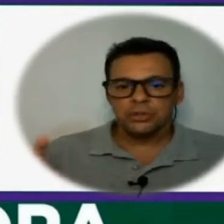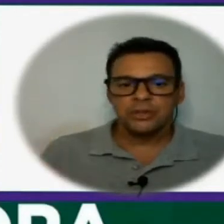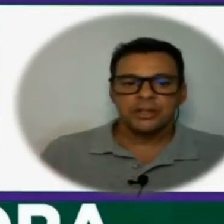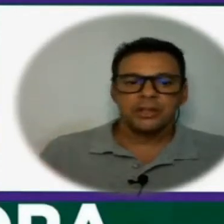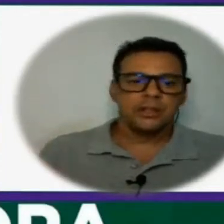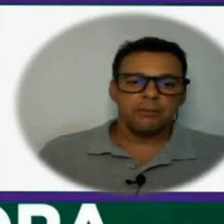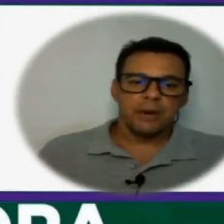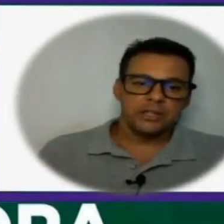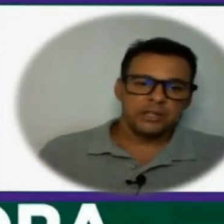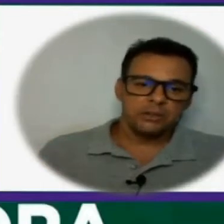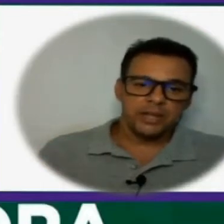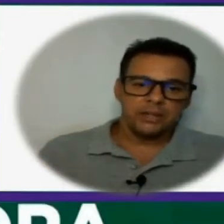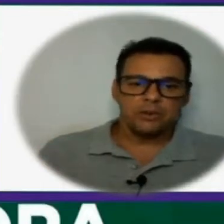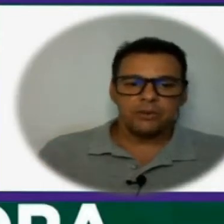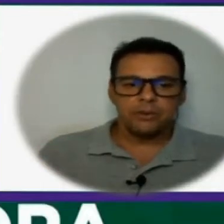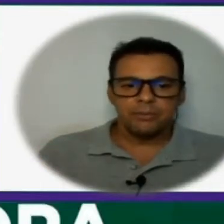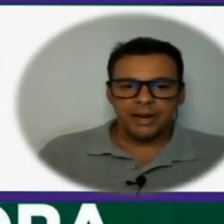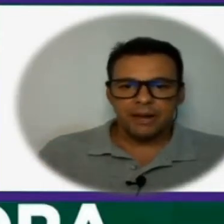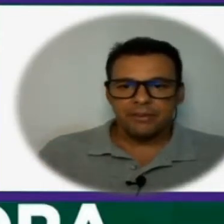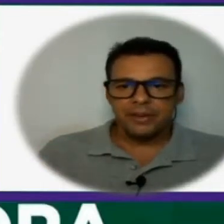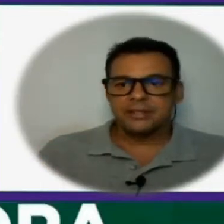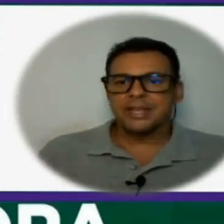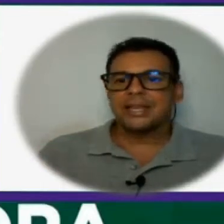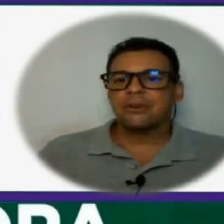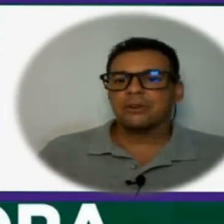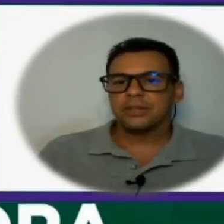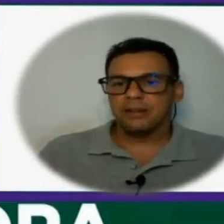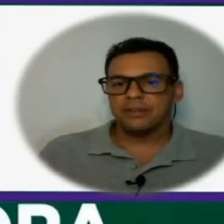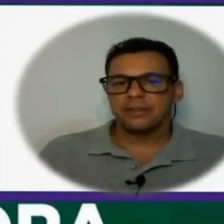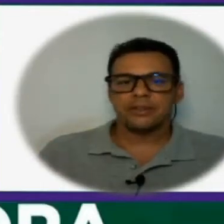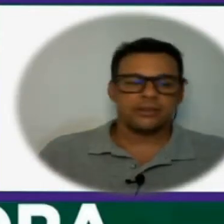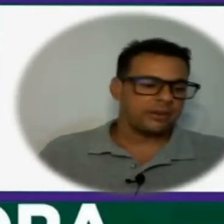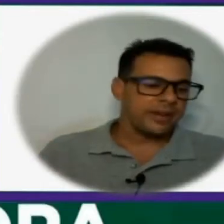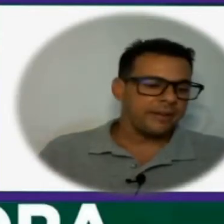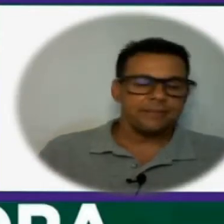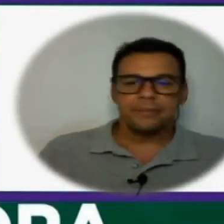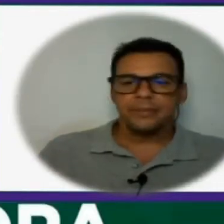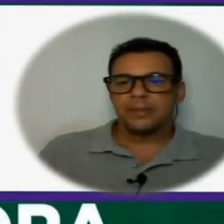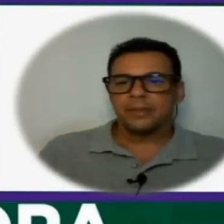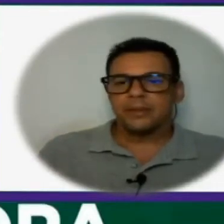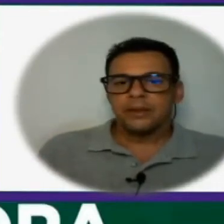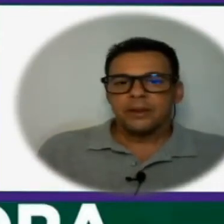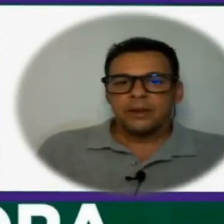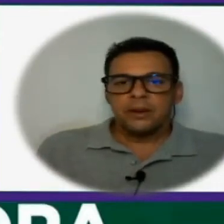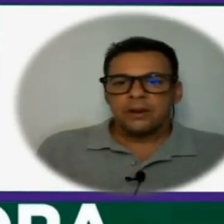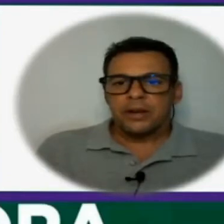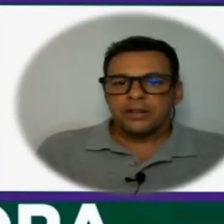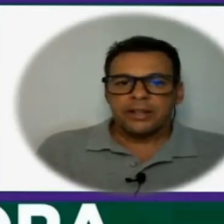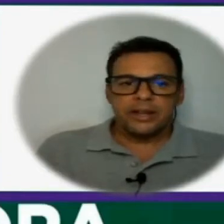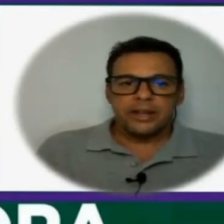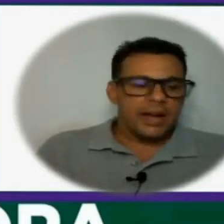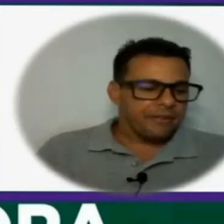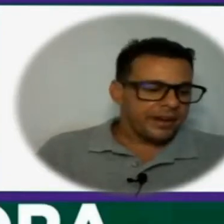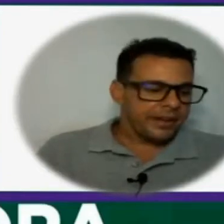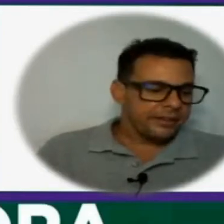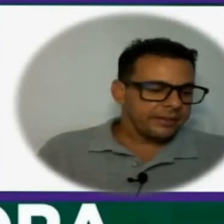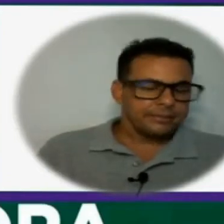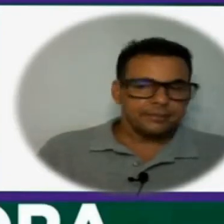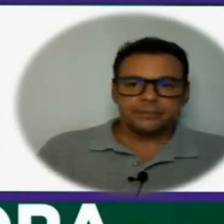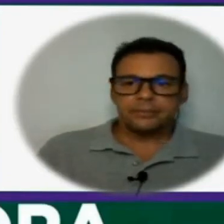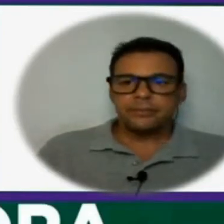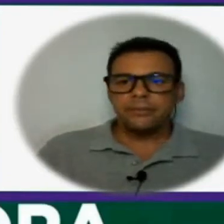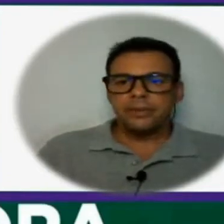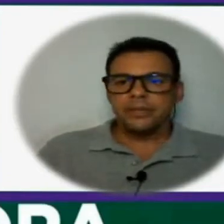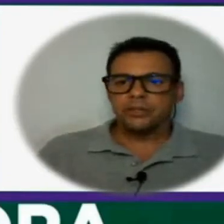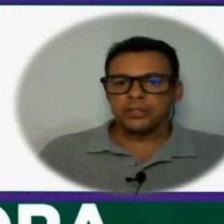muito Então much É usado com Palavinhas incontáveis Ok? Ok gente Aqui está a referência